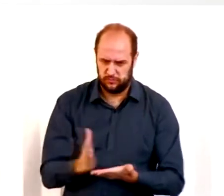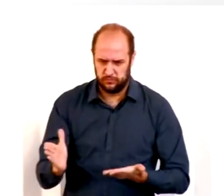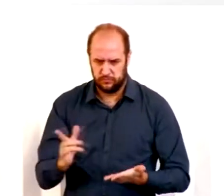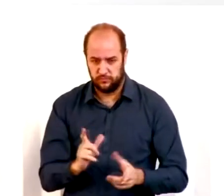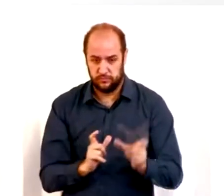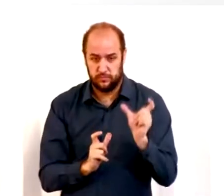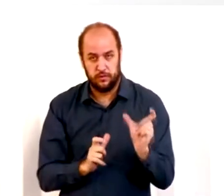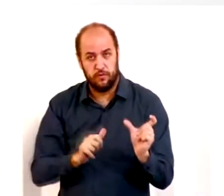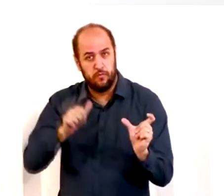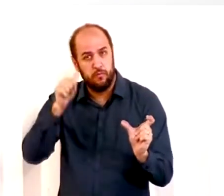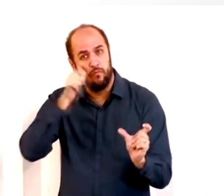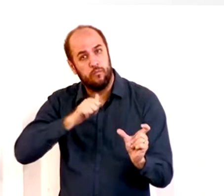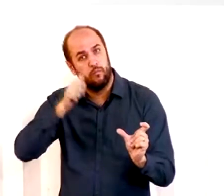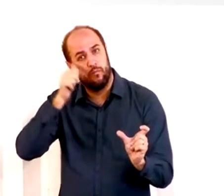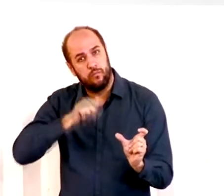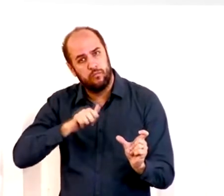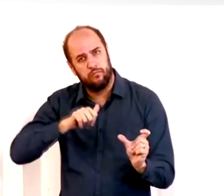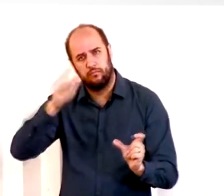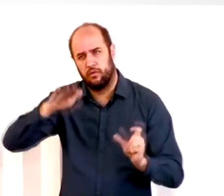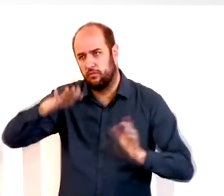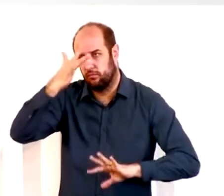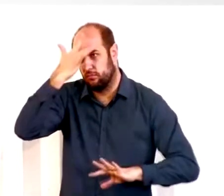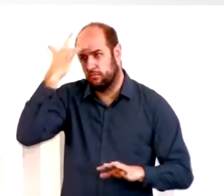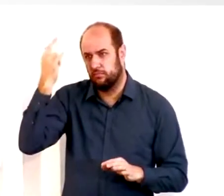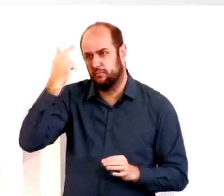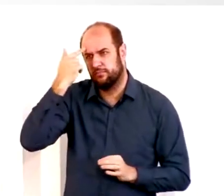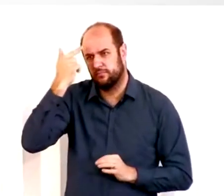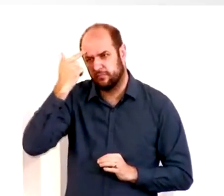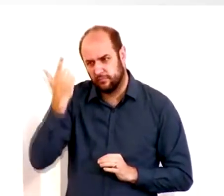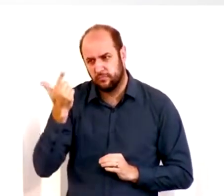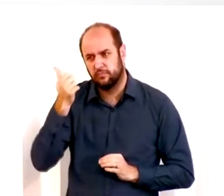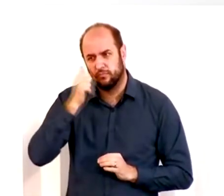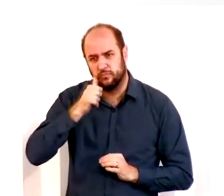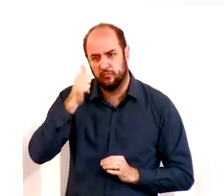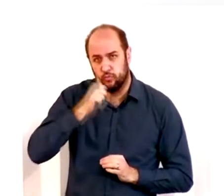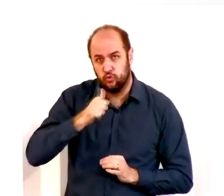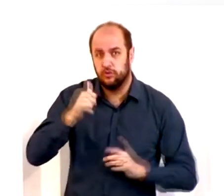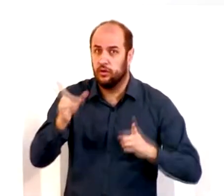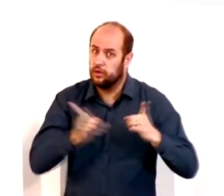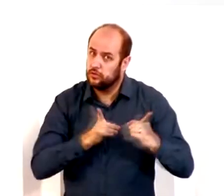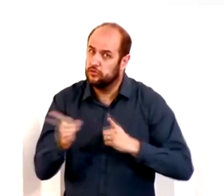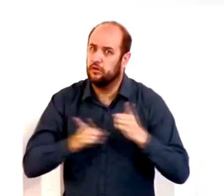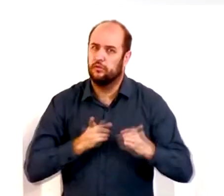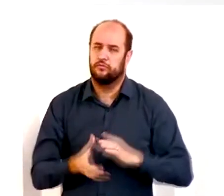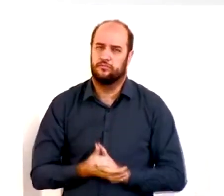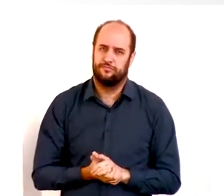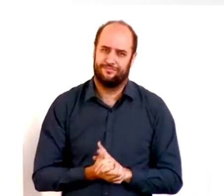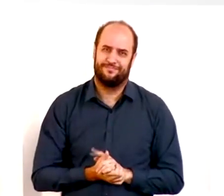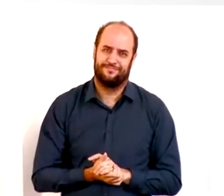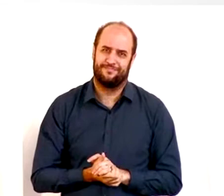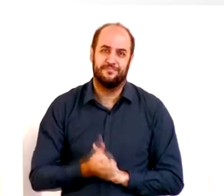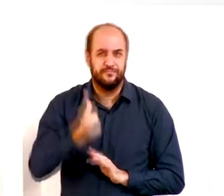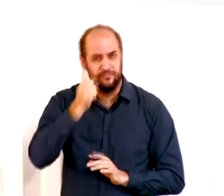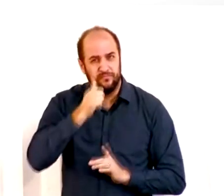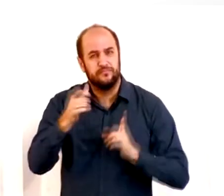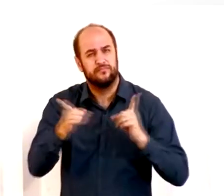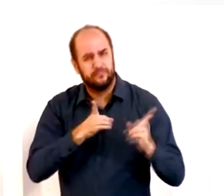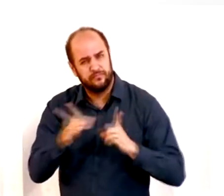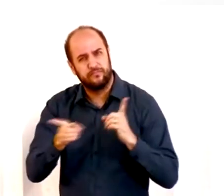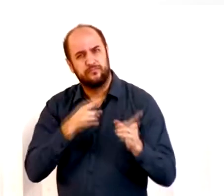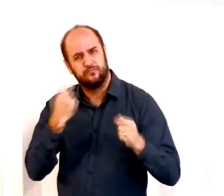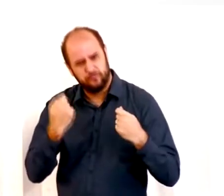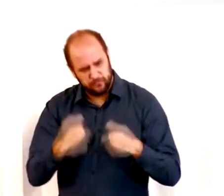mulher aqui, alguns acham que é a mulher do diácono. As mulheres dos diáconos, elas